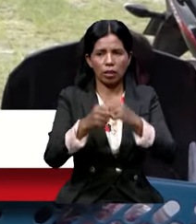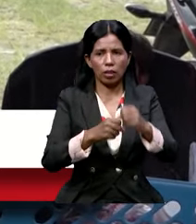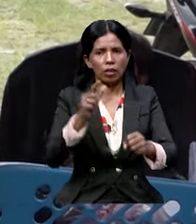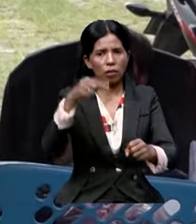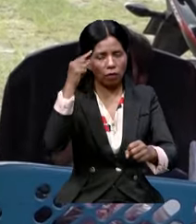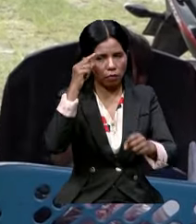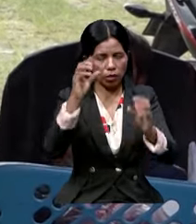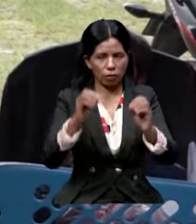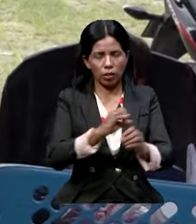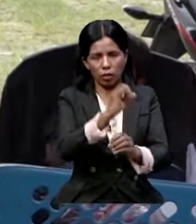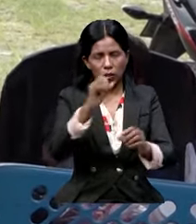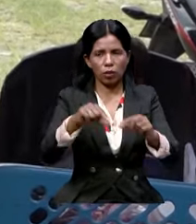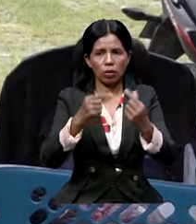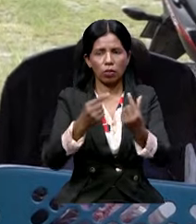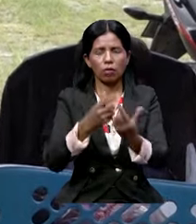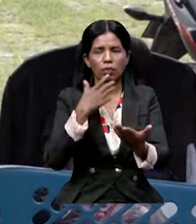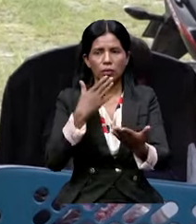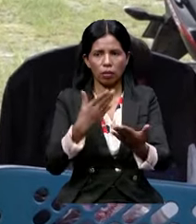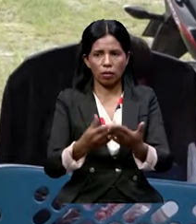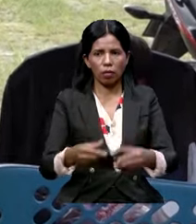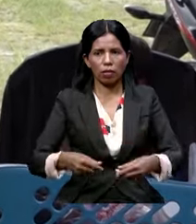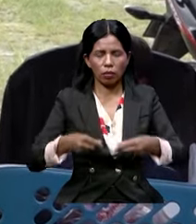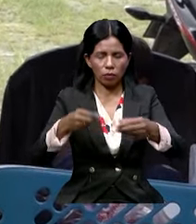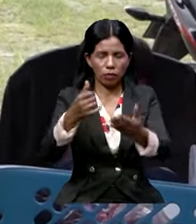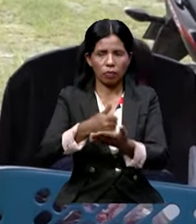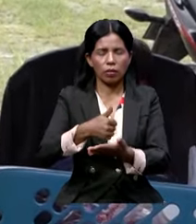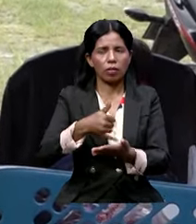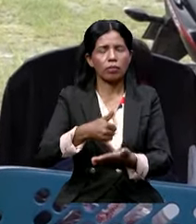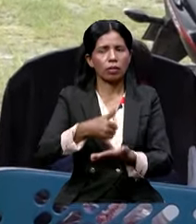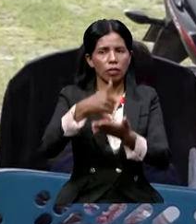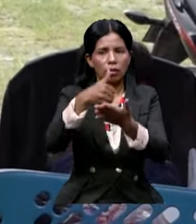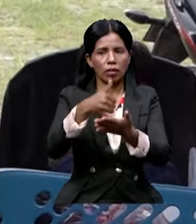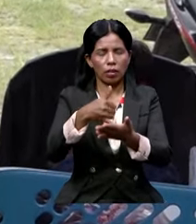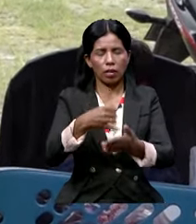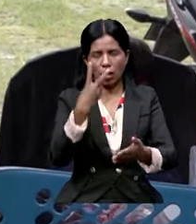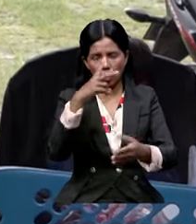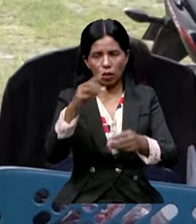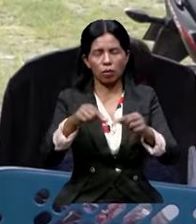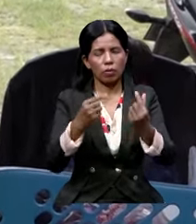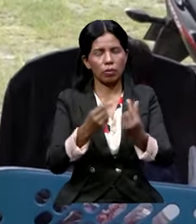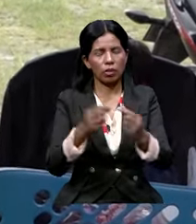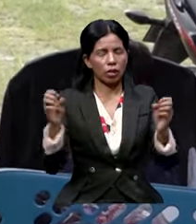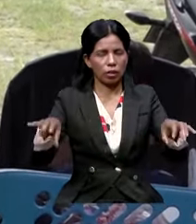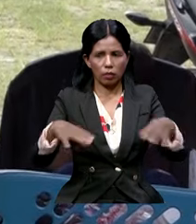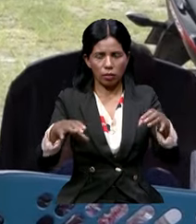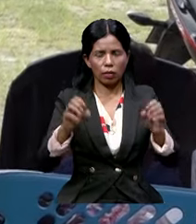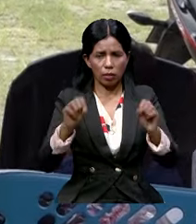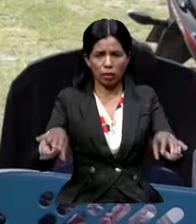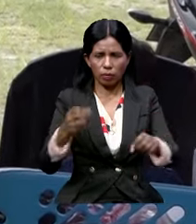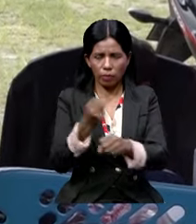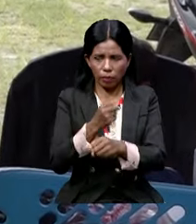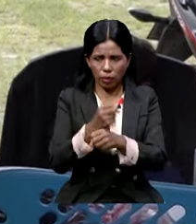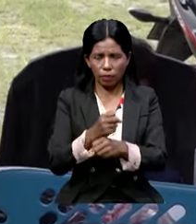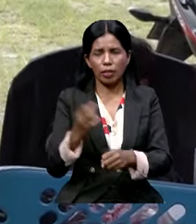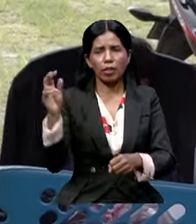mos identifica grupo NB dia clio, pô prêmio bania, a tu ida nesse sari grupo se NB Macla Hakasa, né? Bele Hakasa, tamba,